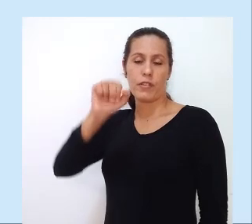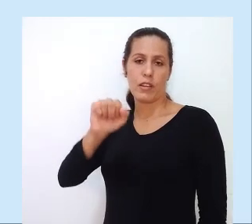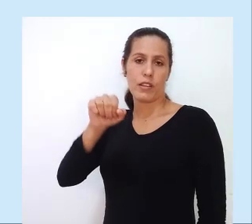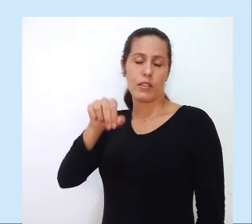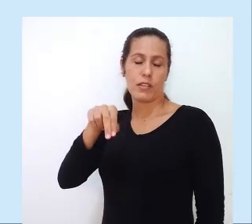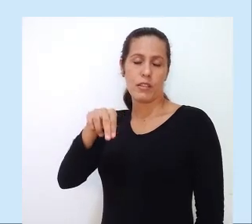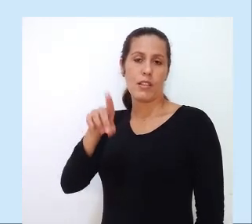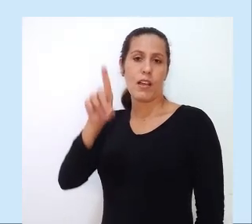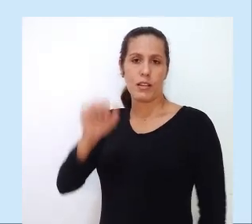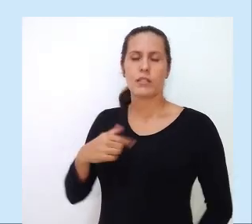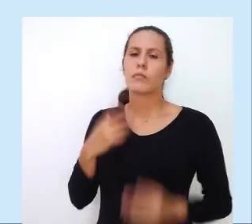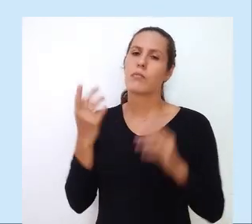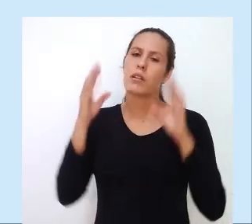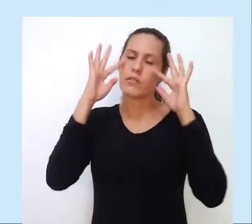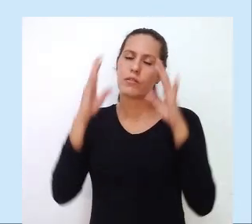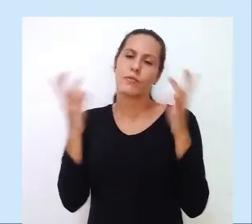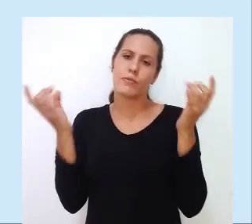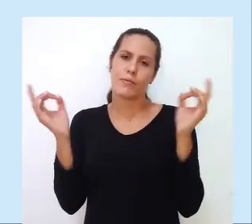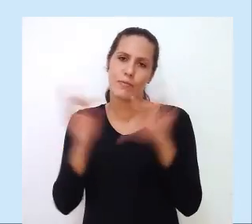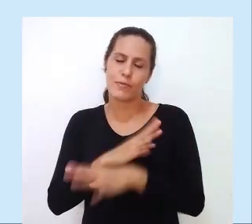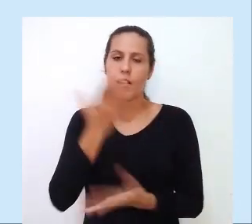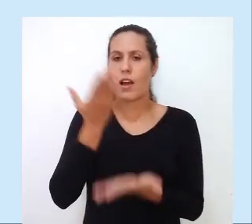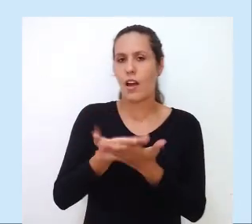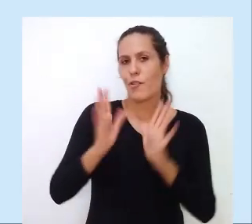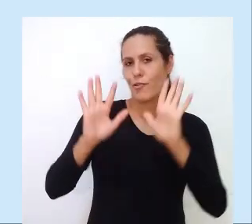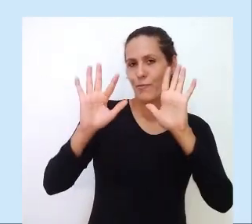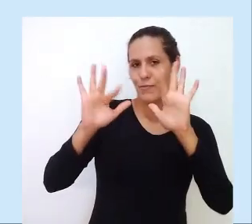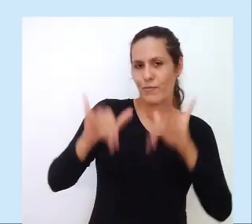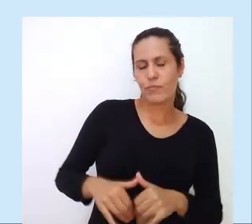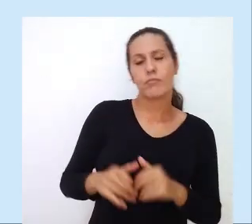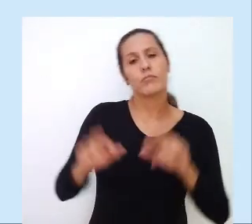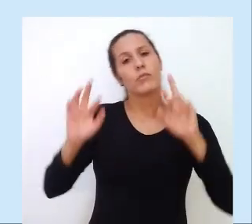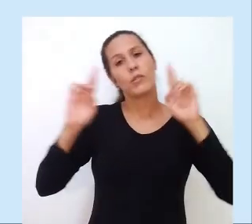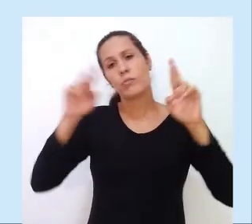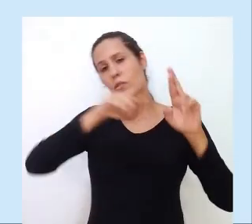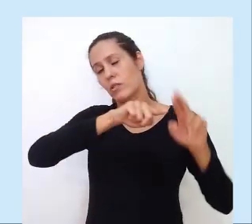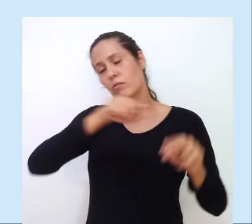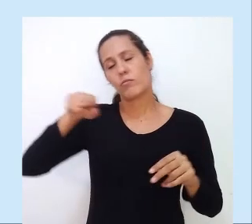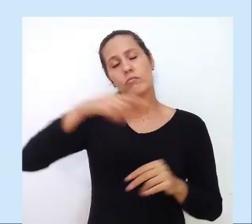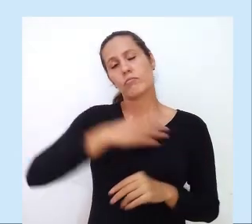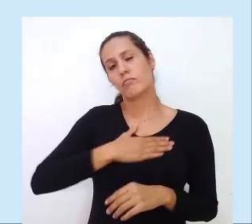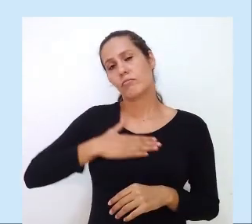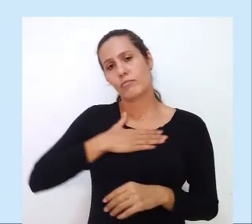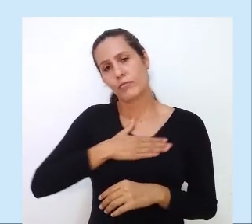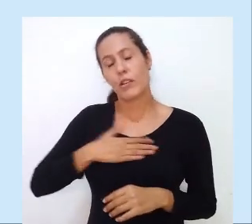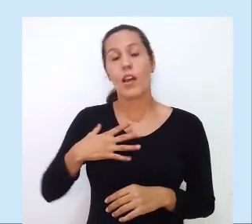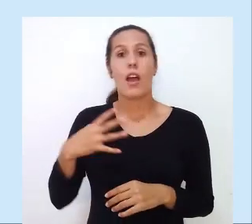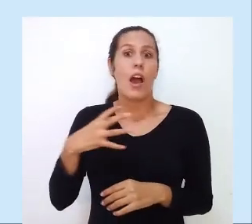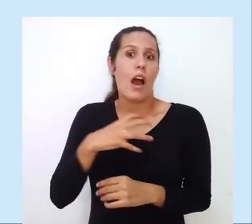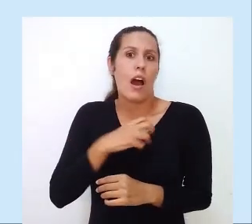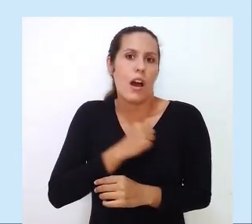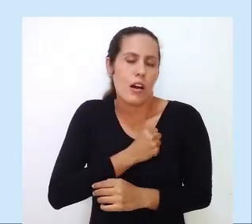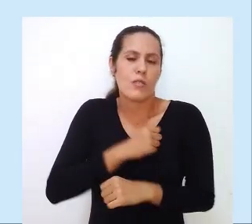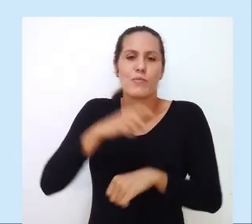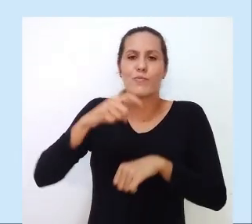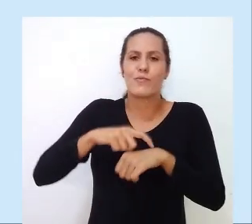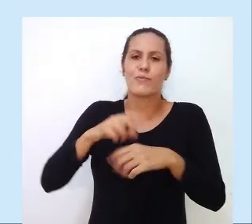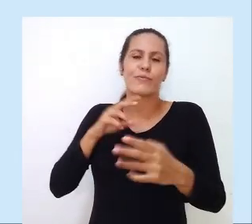deixo vocês. Por hoje é só, nossa aula fica por aqui. Eu espero que vocês tenham gostado. Eu